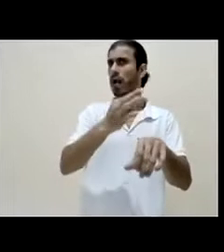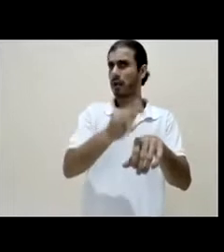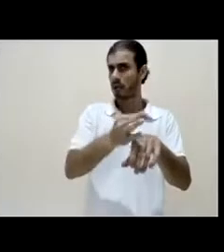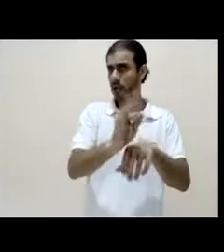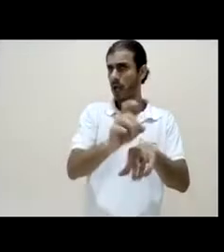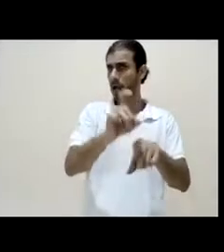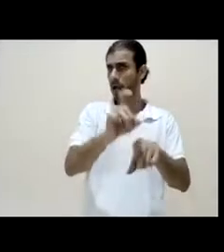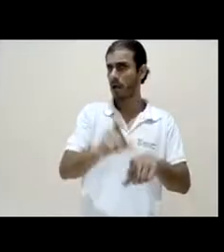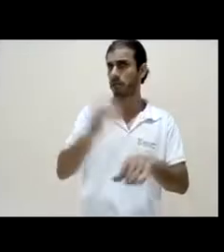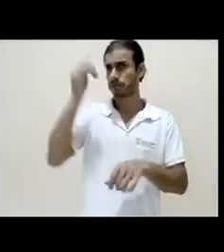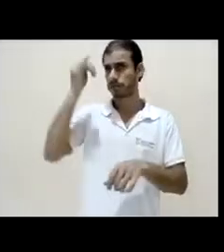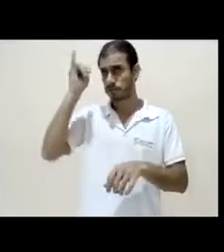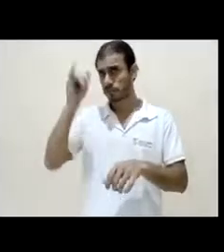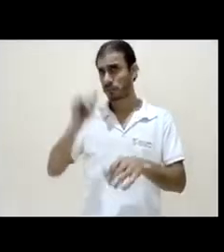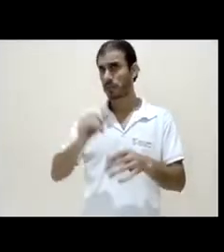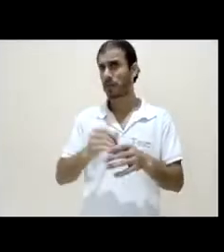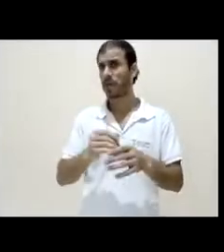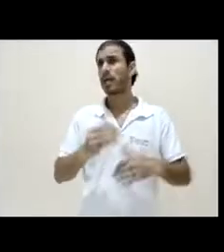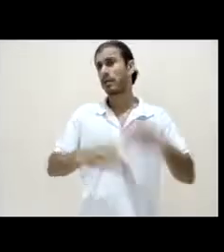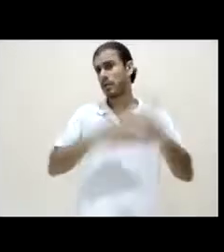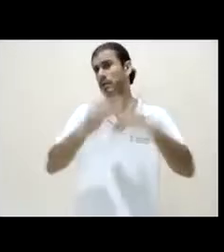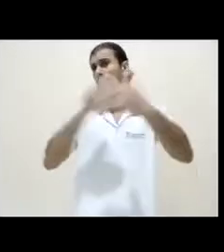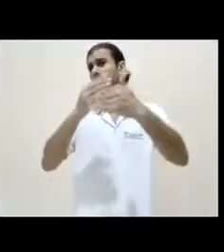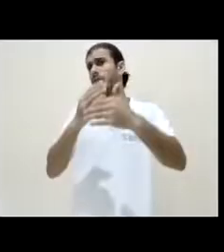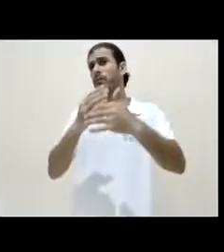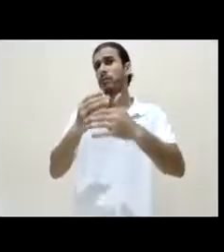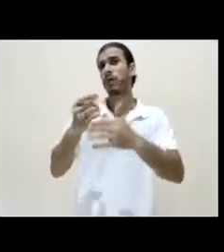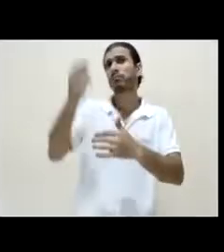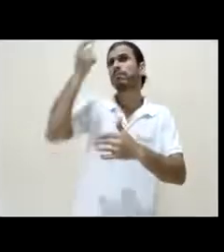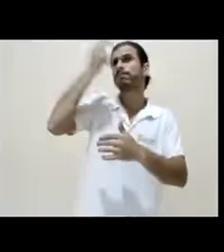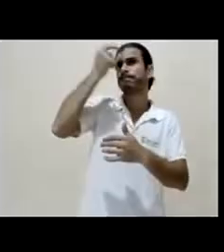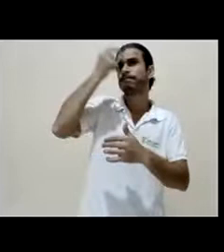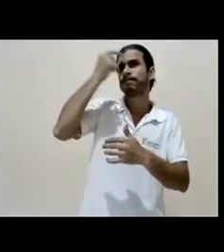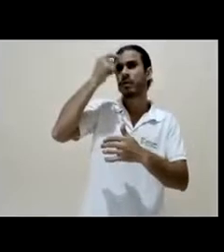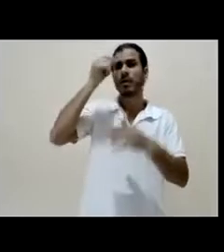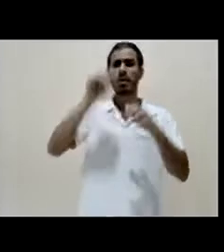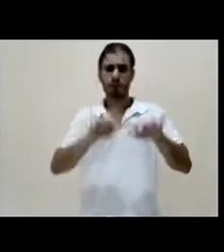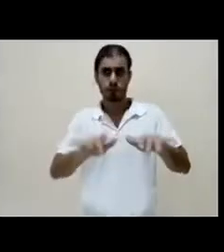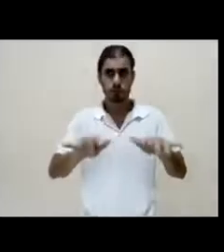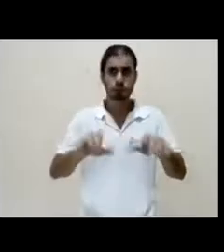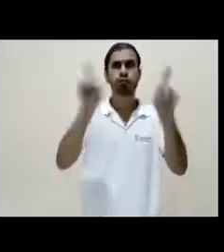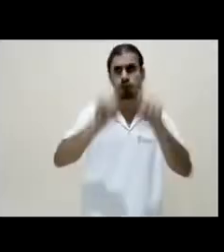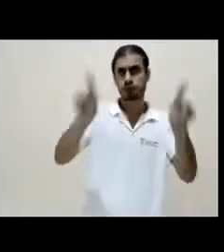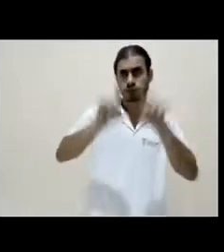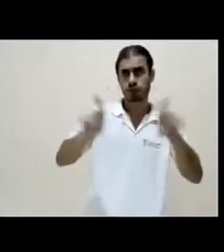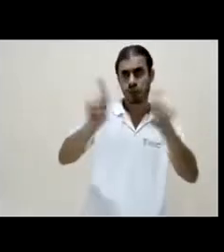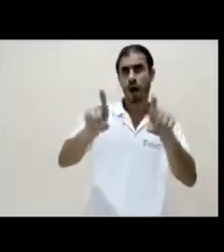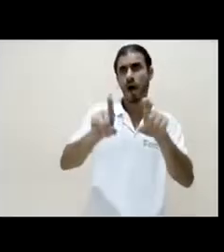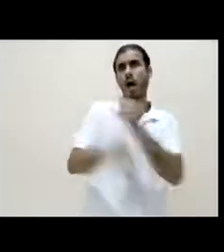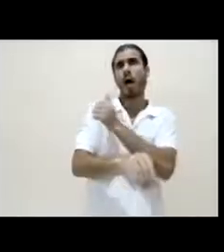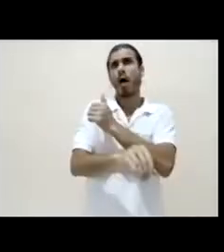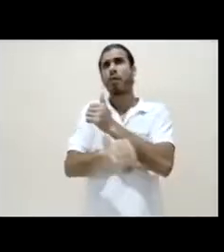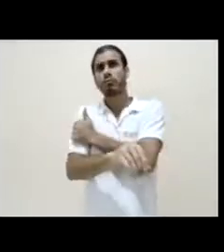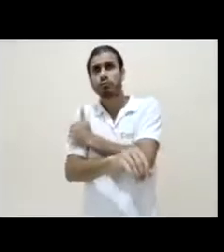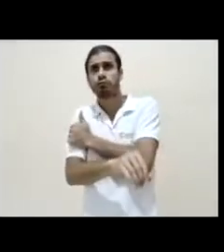computacional, eles vão conseguir, né, trabalhar com mais propriedade essa questão